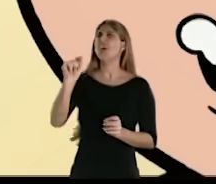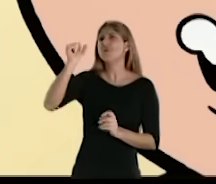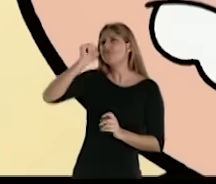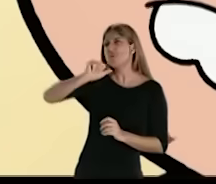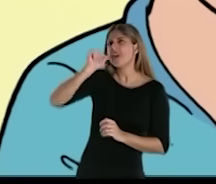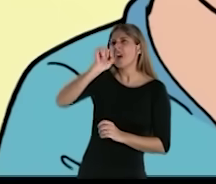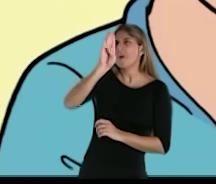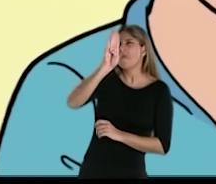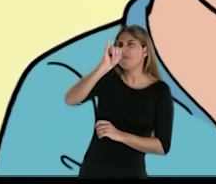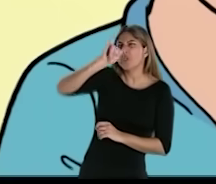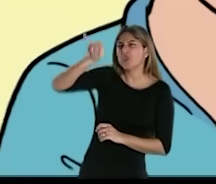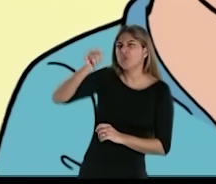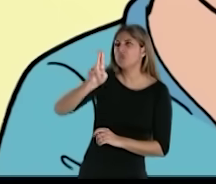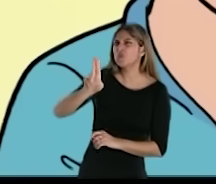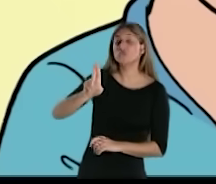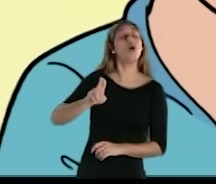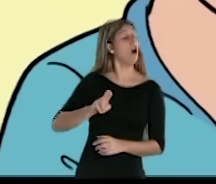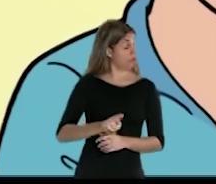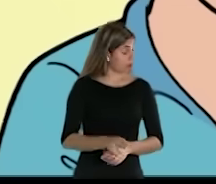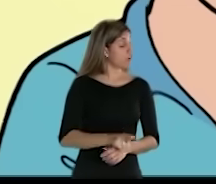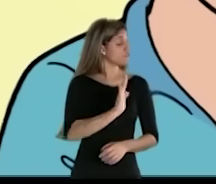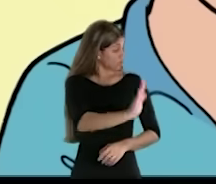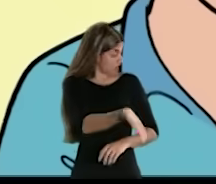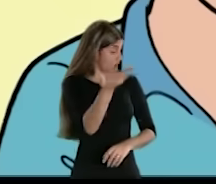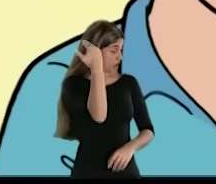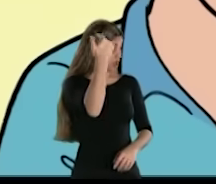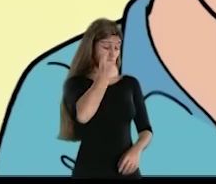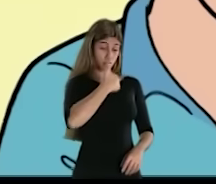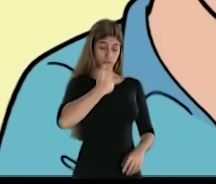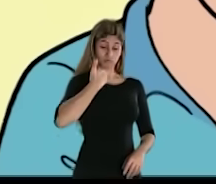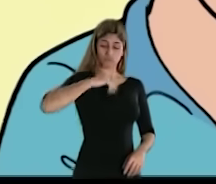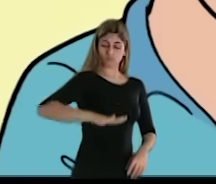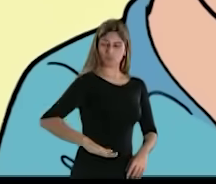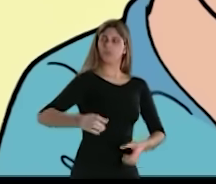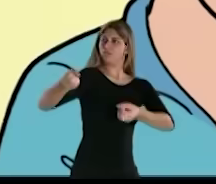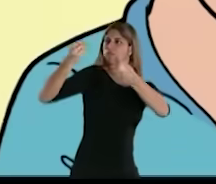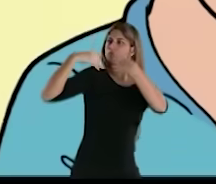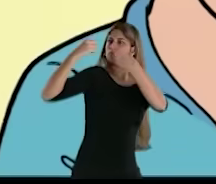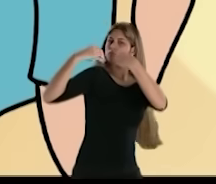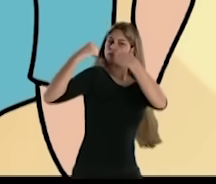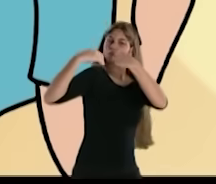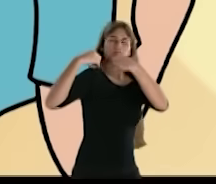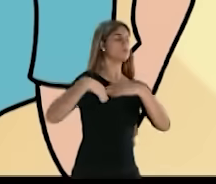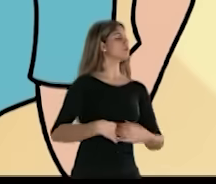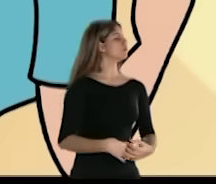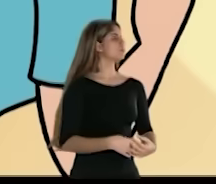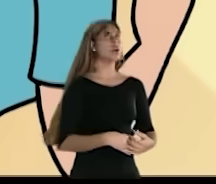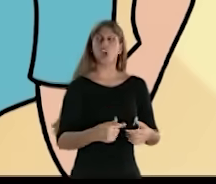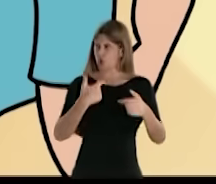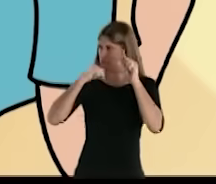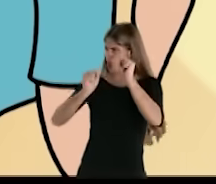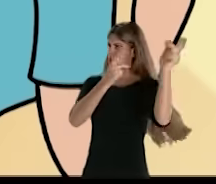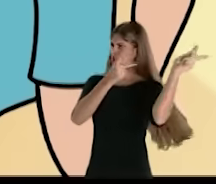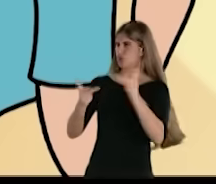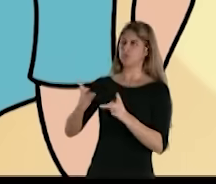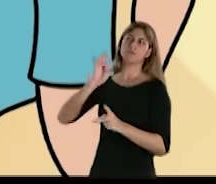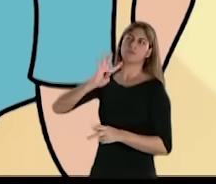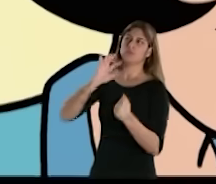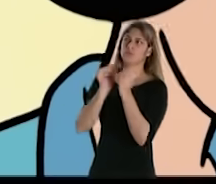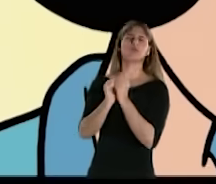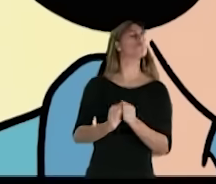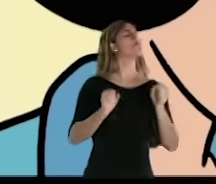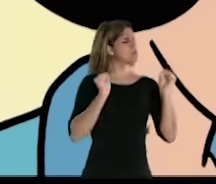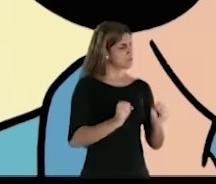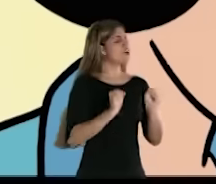Senhorita Biju? É, foi com ela que eu aprendi boas maneiras quando tinha sua idade. Eu posso convidar Magali pra ir junto comigo?